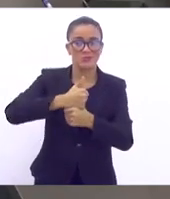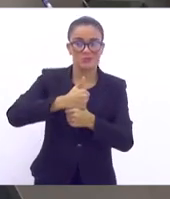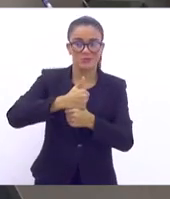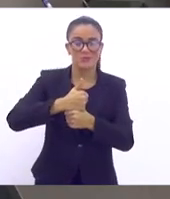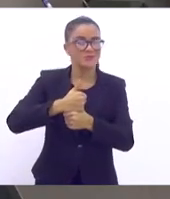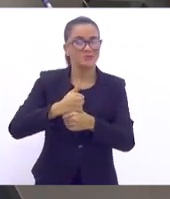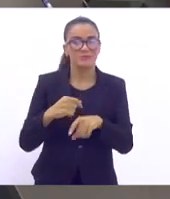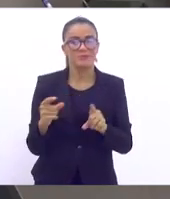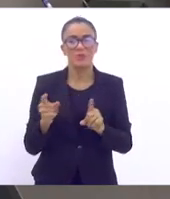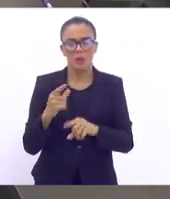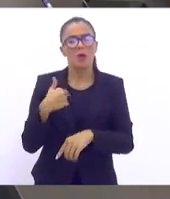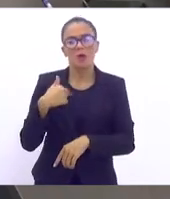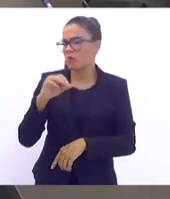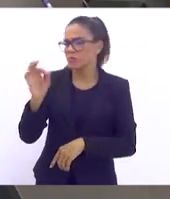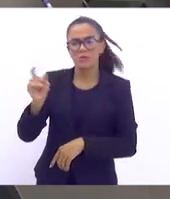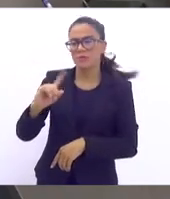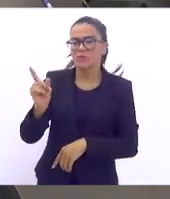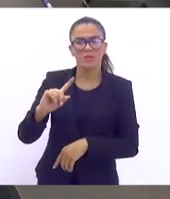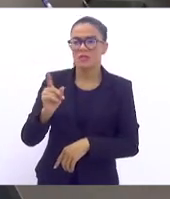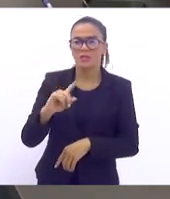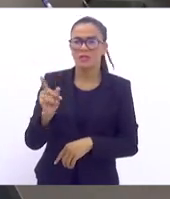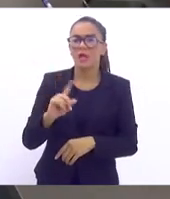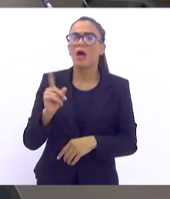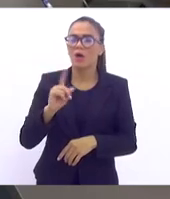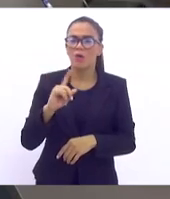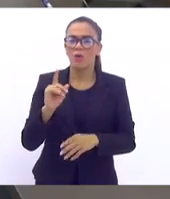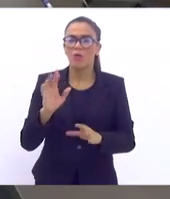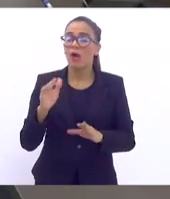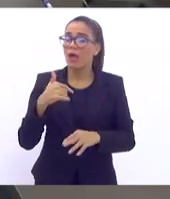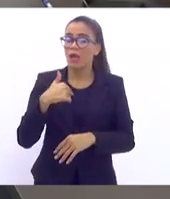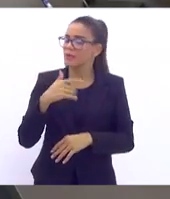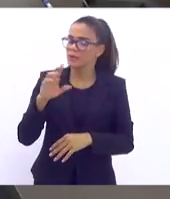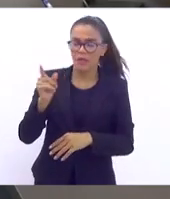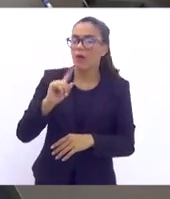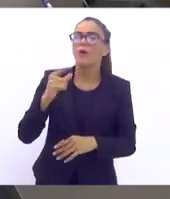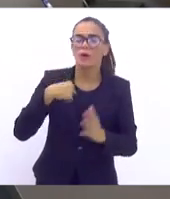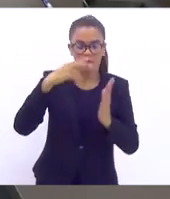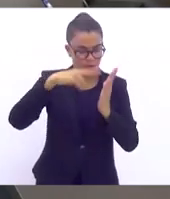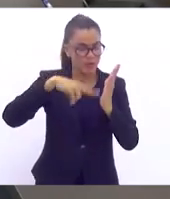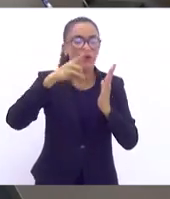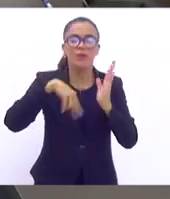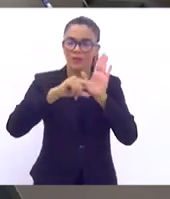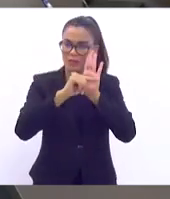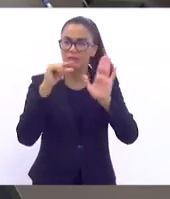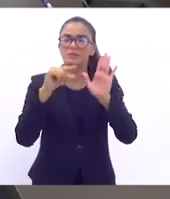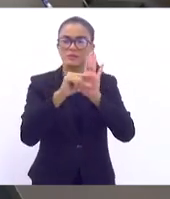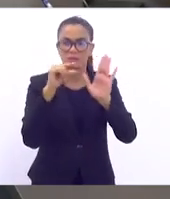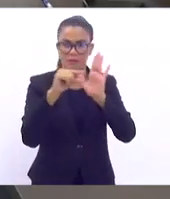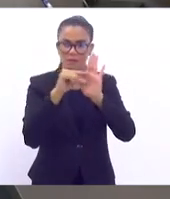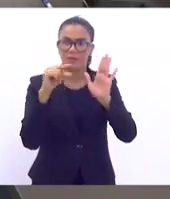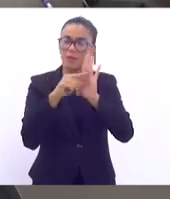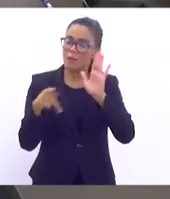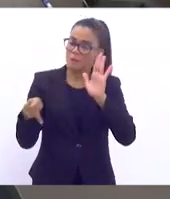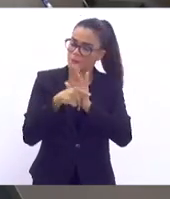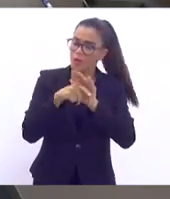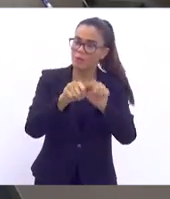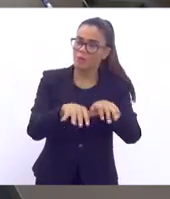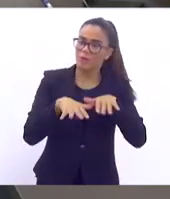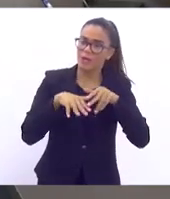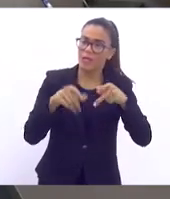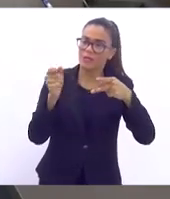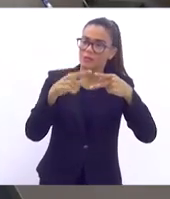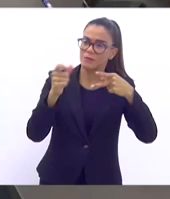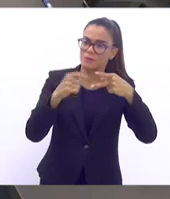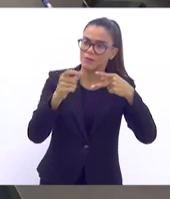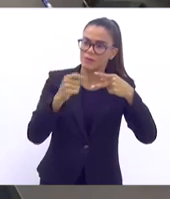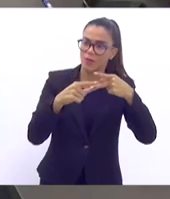estaríamos agora eu tô eu tô eu tô lendo as emendas feito pela bancada do pessoal E